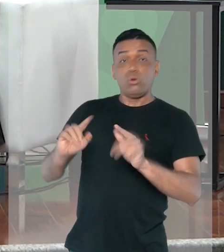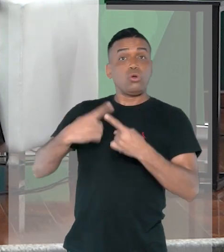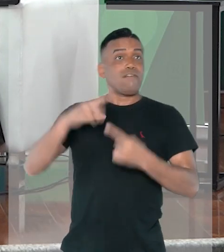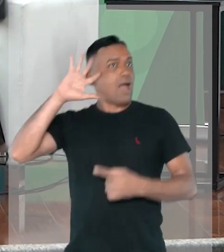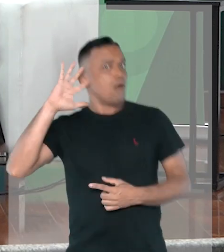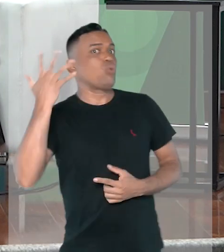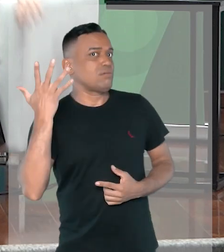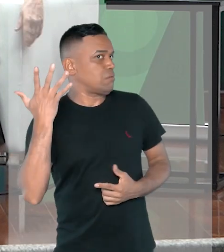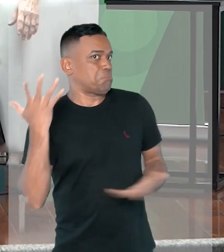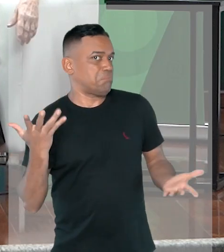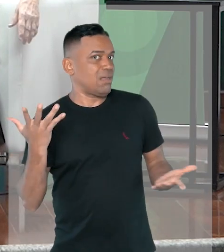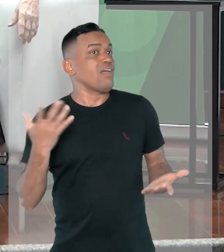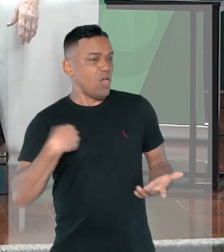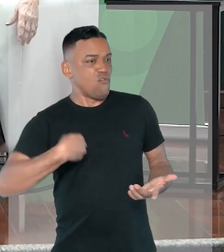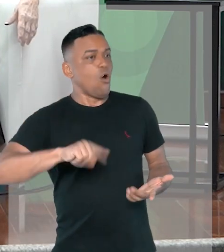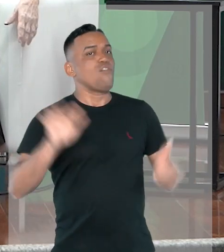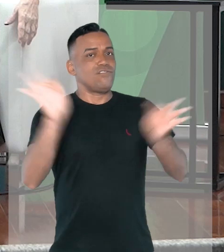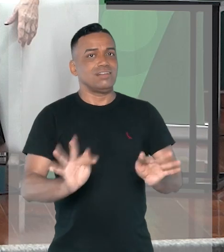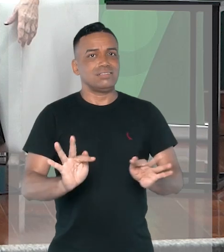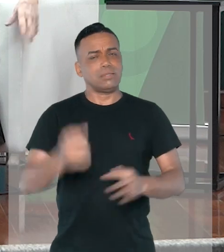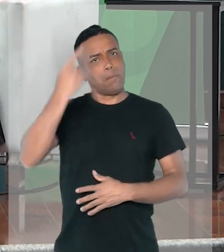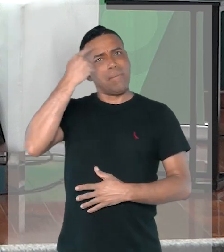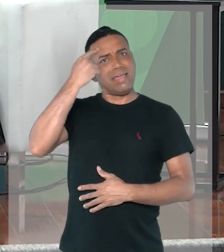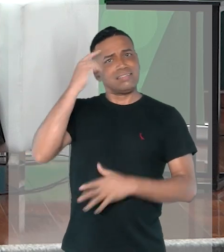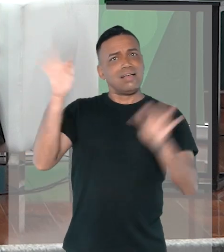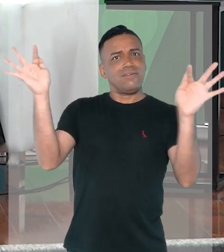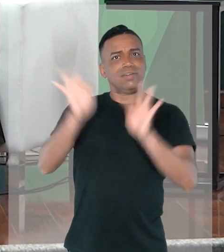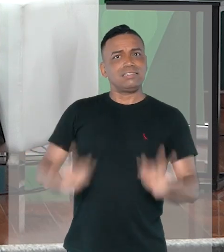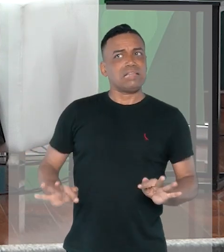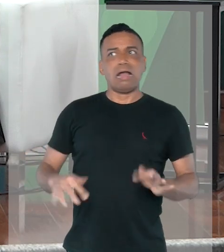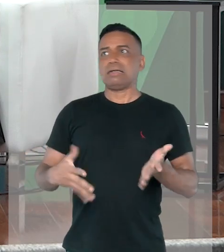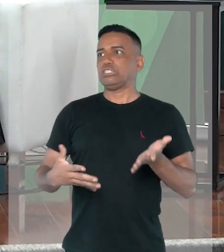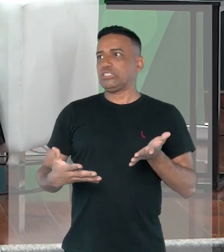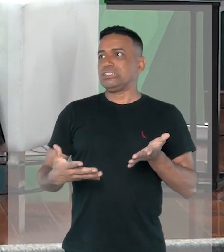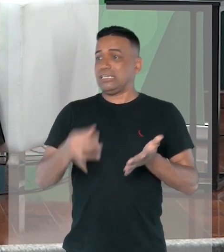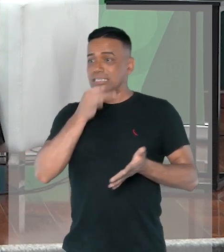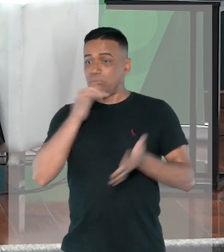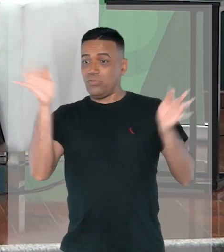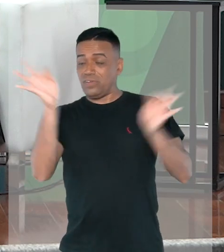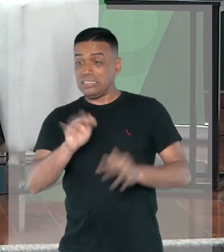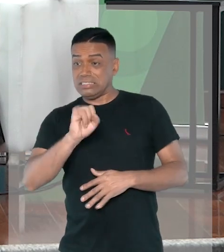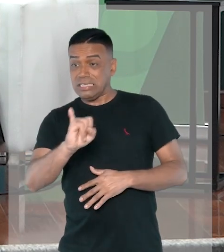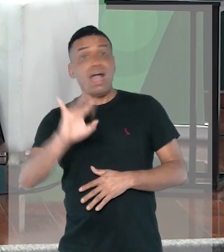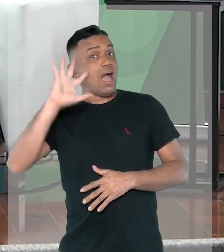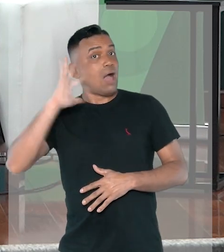acontecer. Às vezes a gente pensa que felicidade é alguma coisa etérea, né? Eu vou ser feliz se